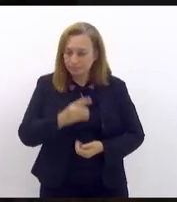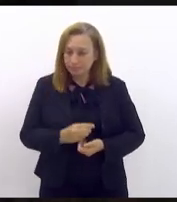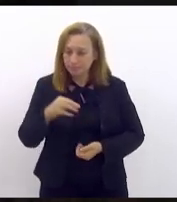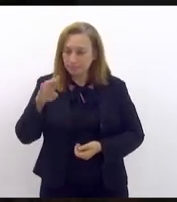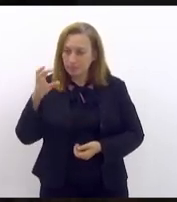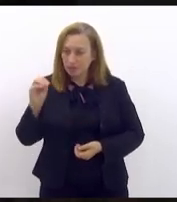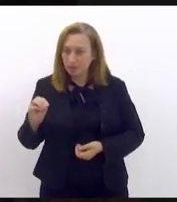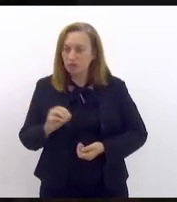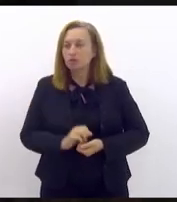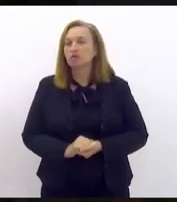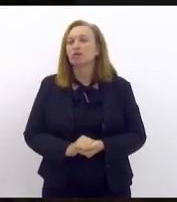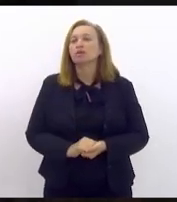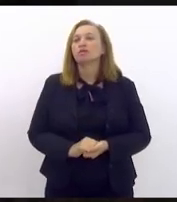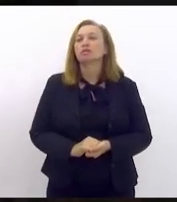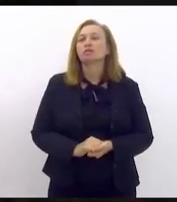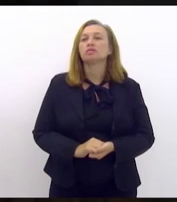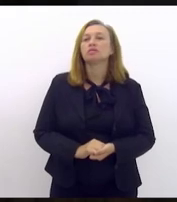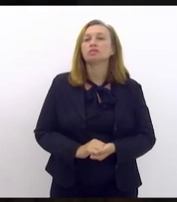Márcio.